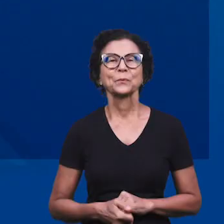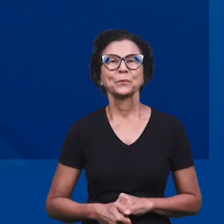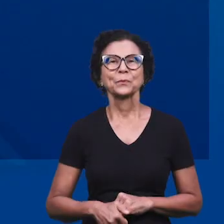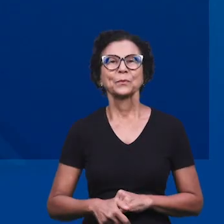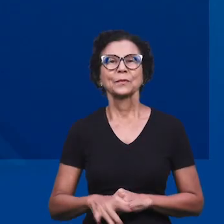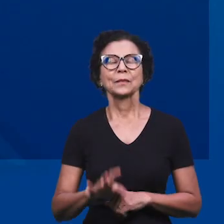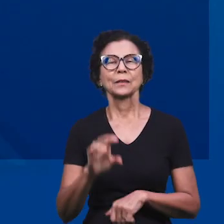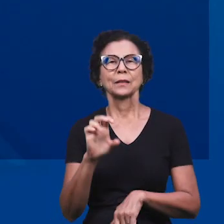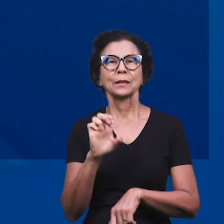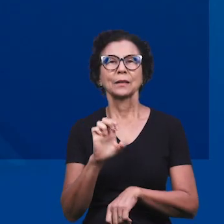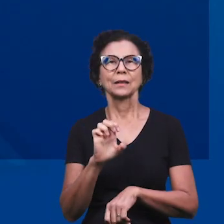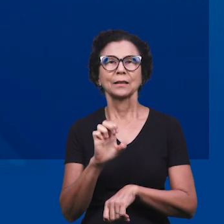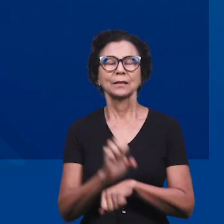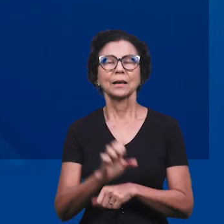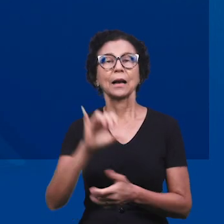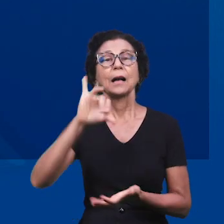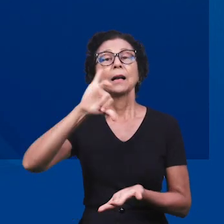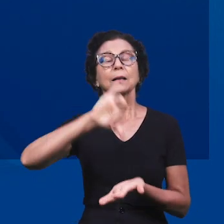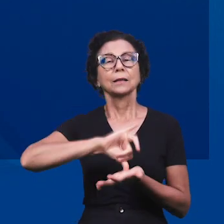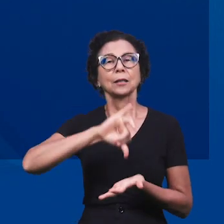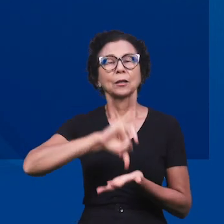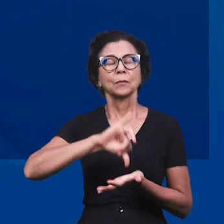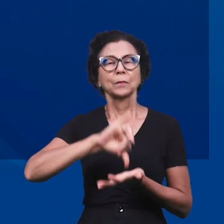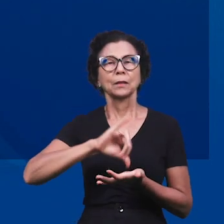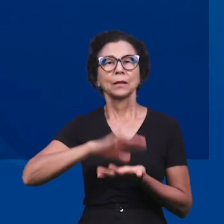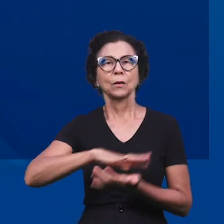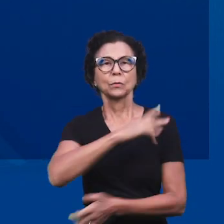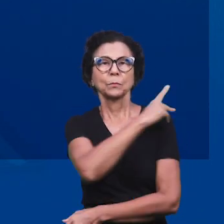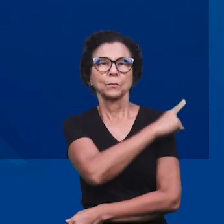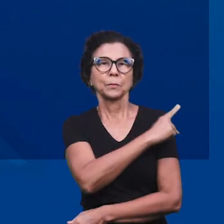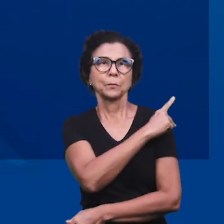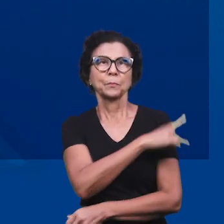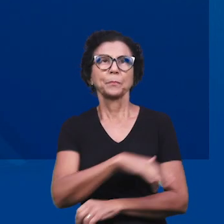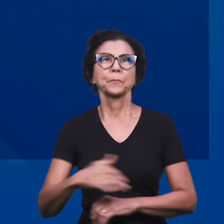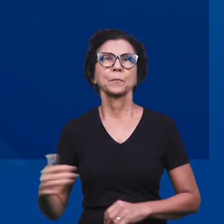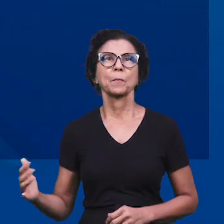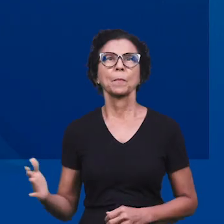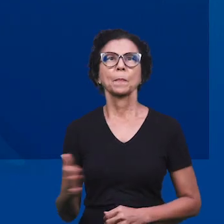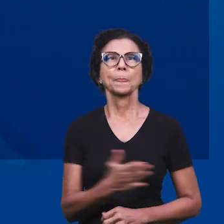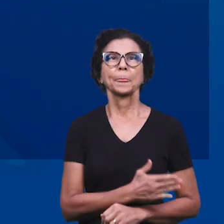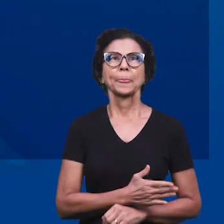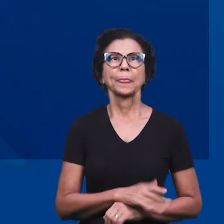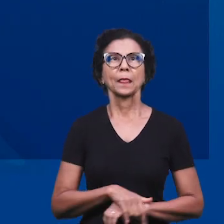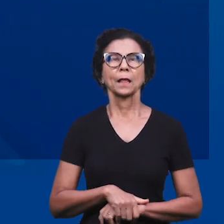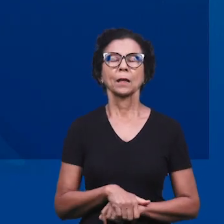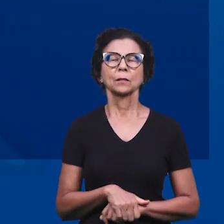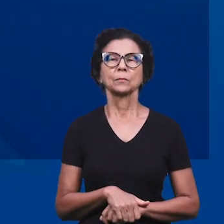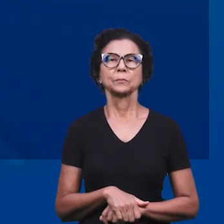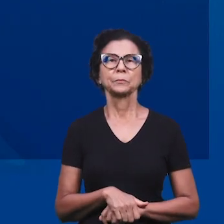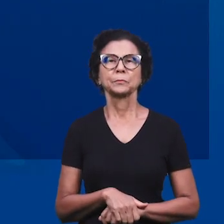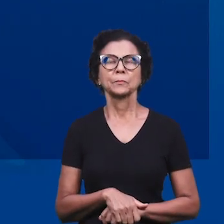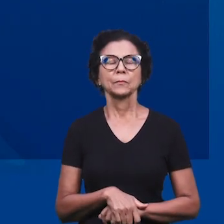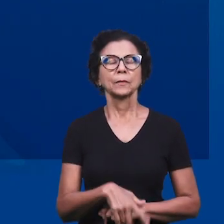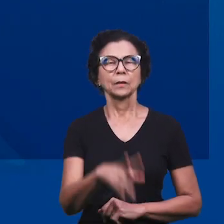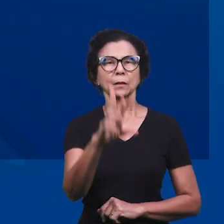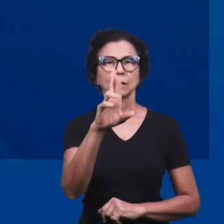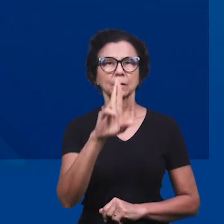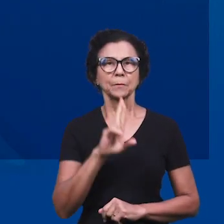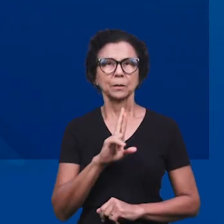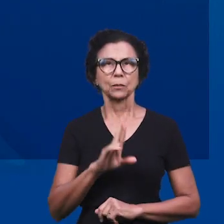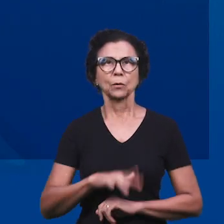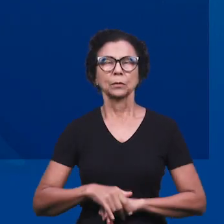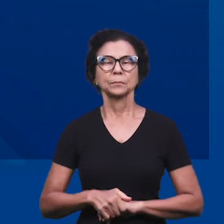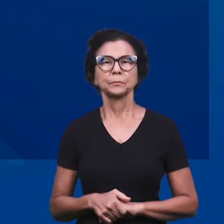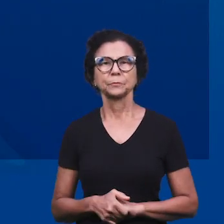Senhor. Respondendo à terceira pergunta, chuva temporã, figura profética do derramamento do Espírito